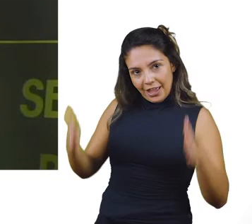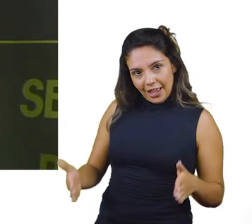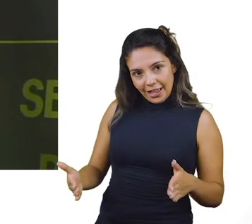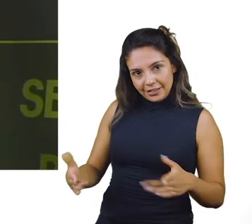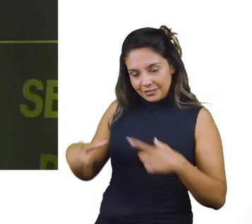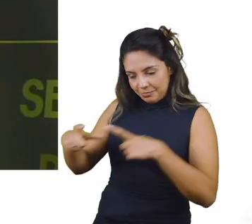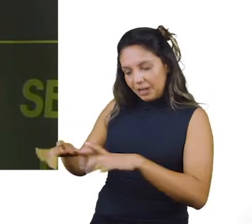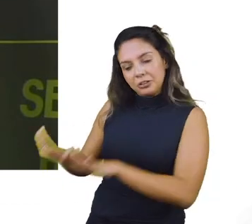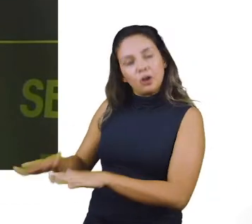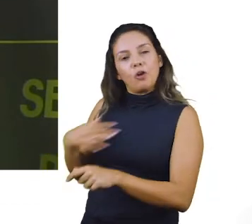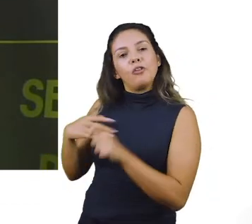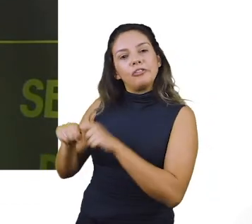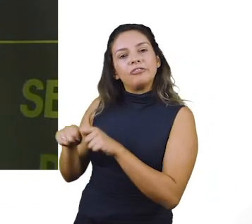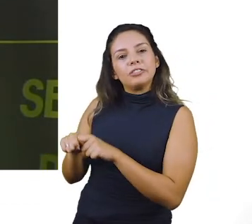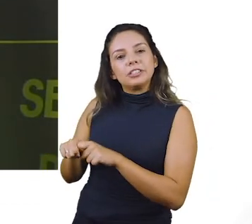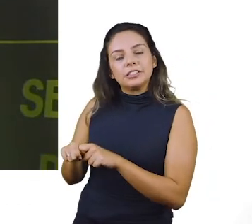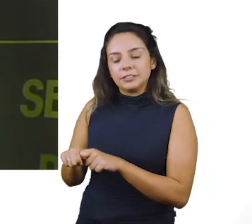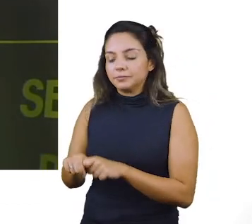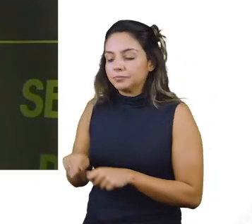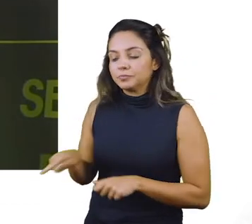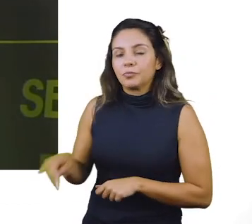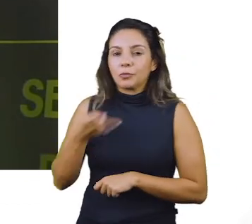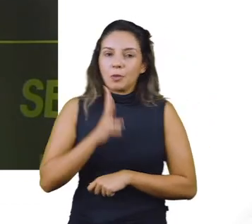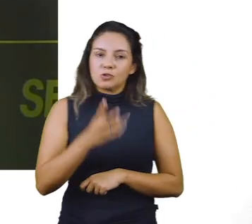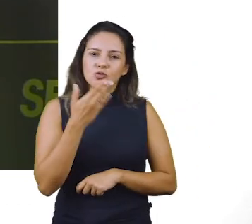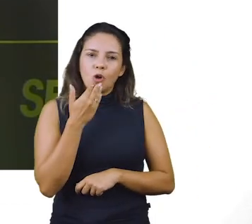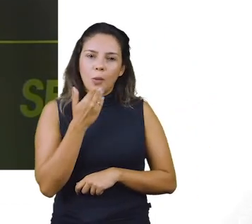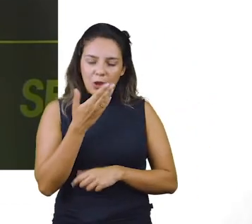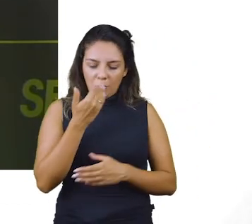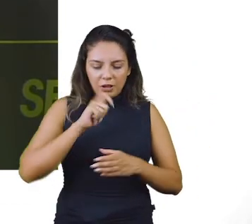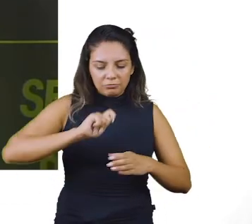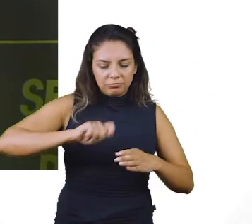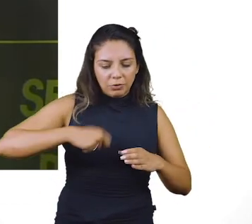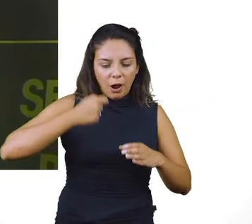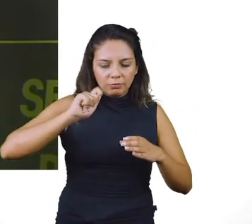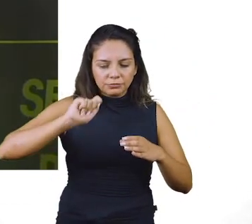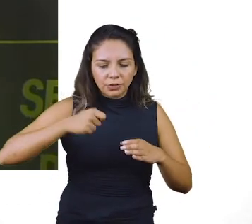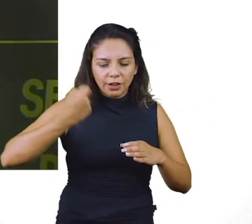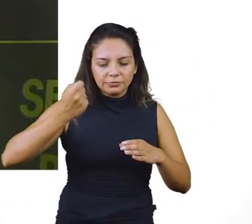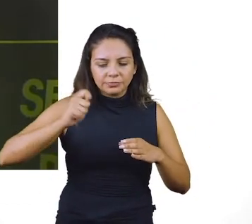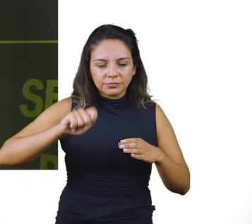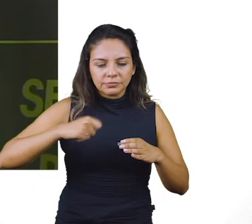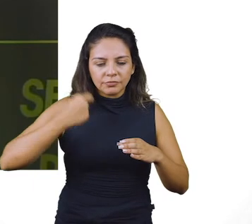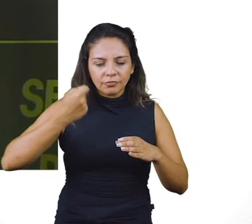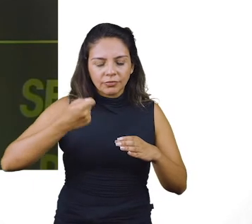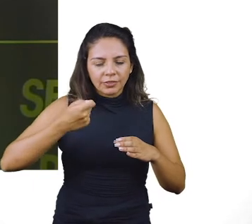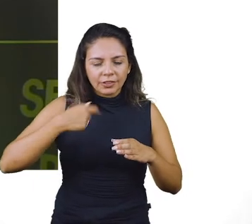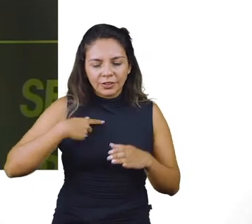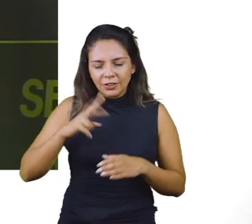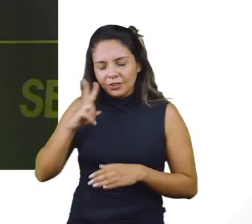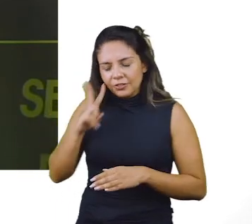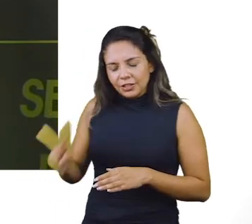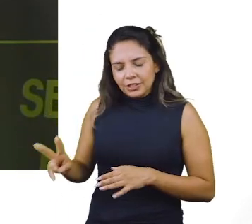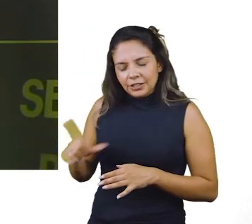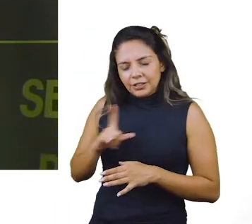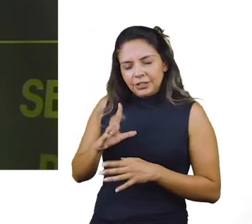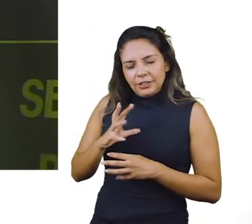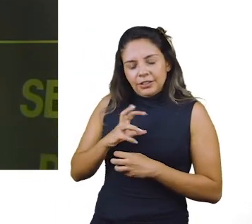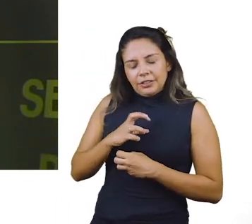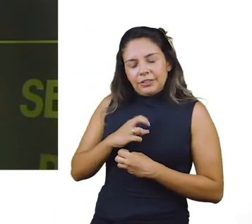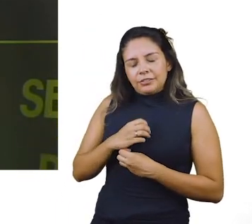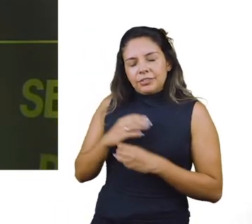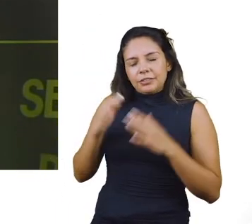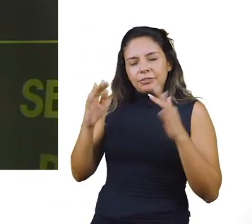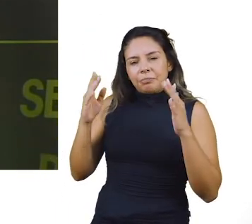meio de lado e nem estava mais velho. O barulho da comida na boca me acalentava, me dava uma grande